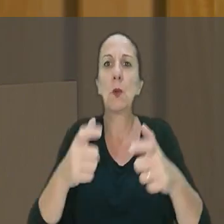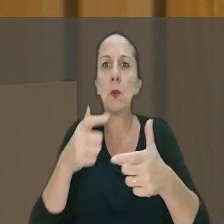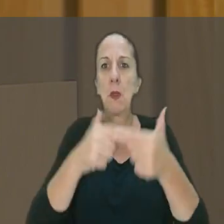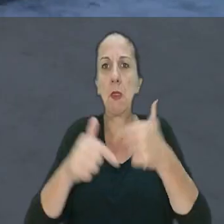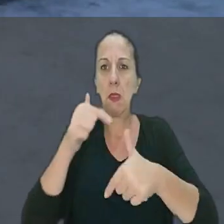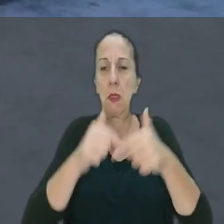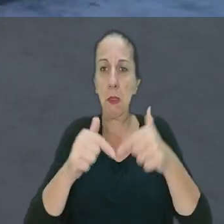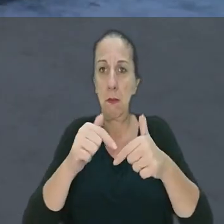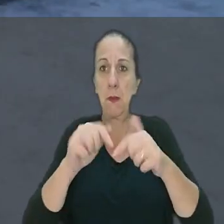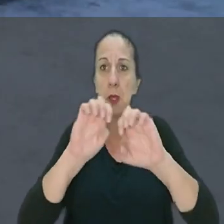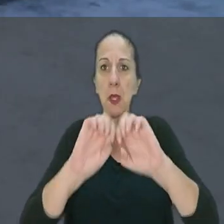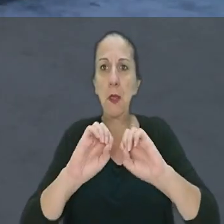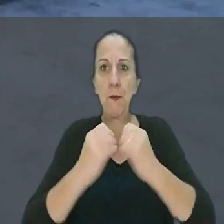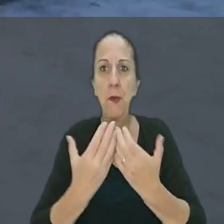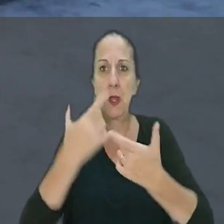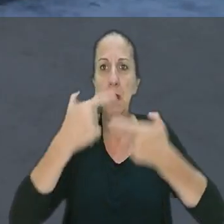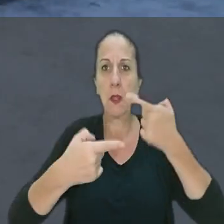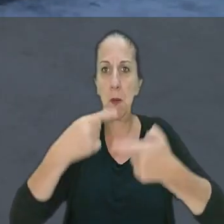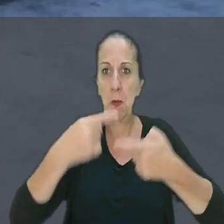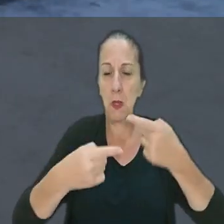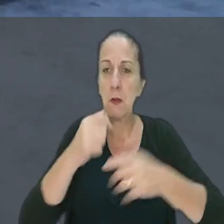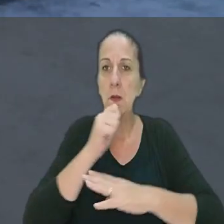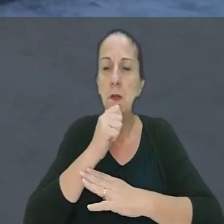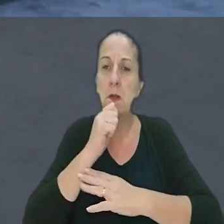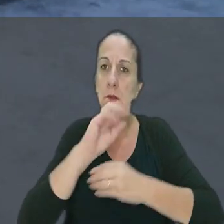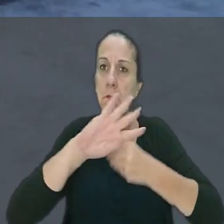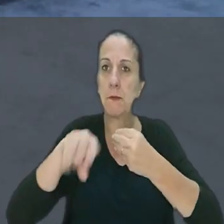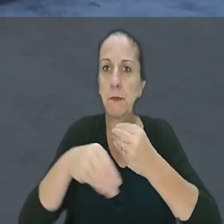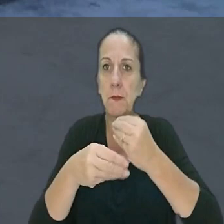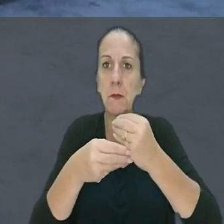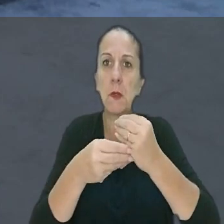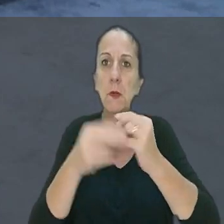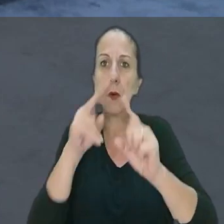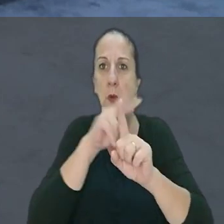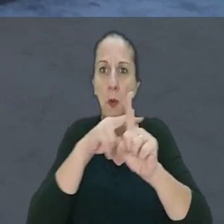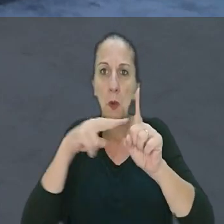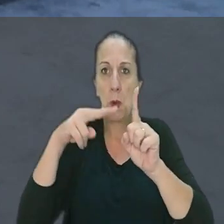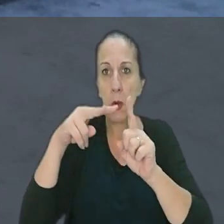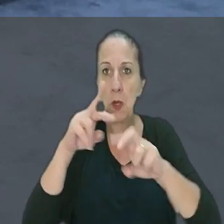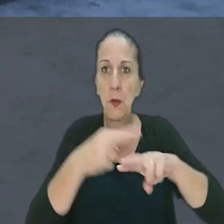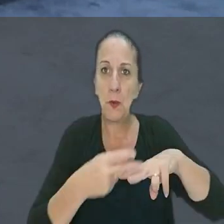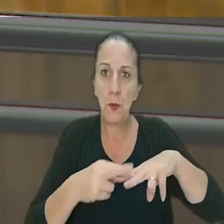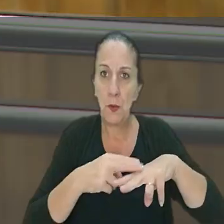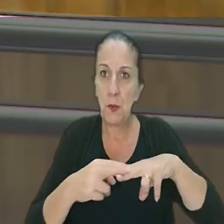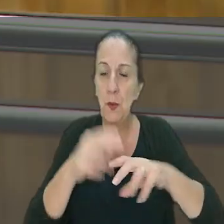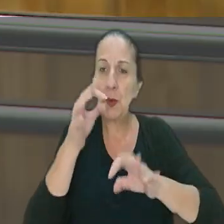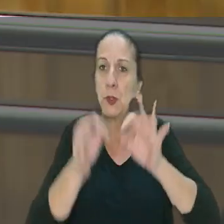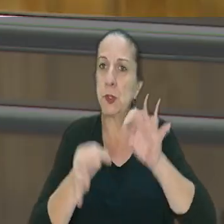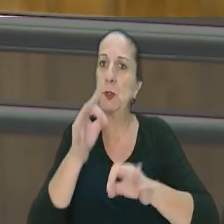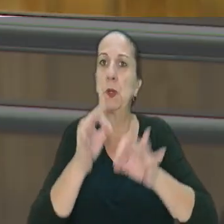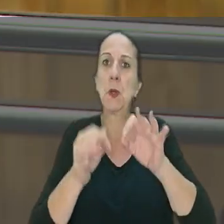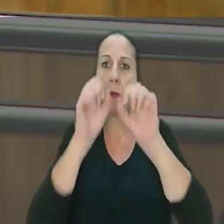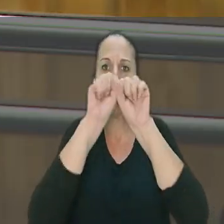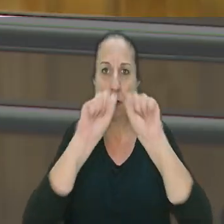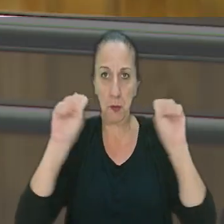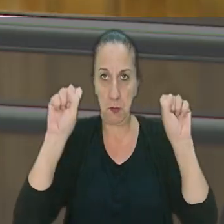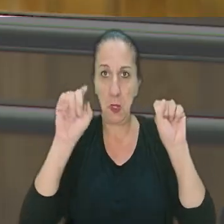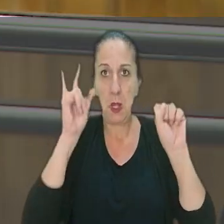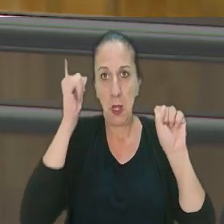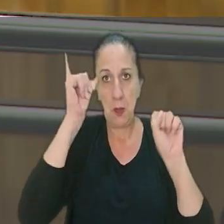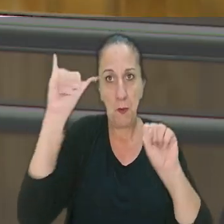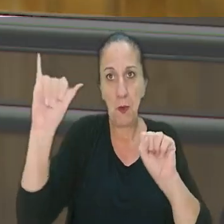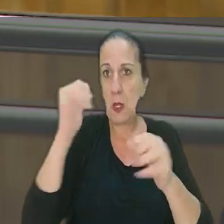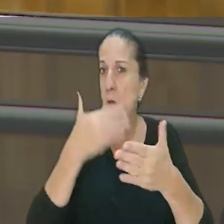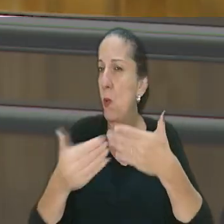de trabalho. Durante o evento, foi debatida ainda a incorporação da perspectiva de gênero nos julgamentos do tribunal,